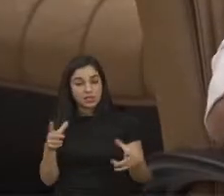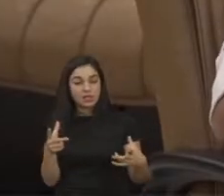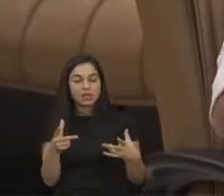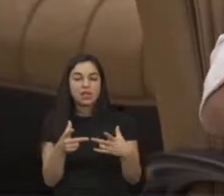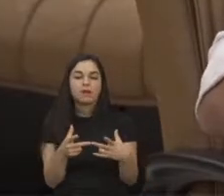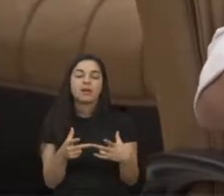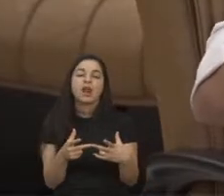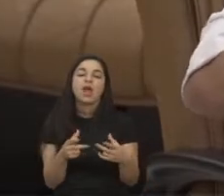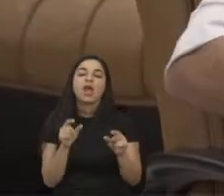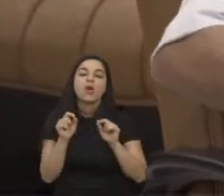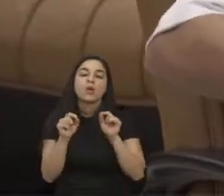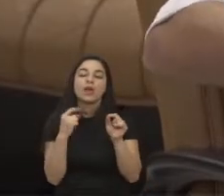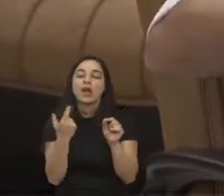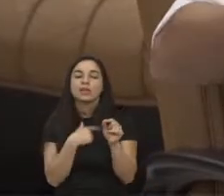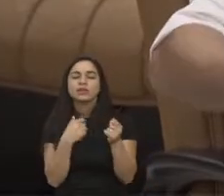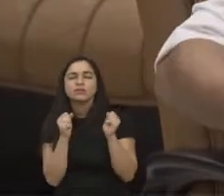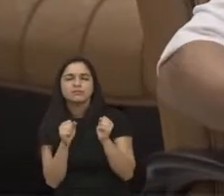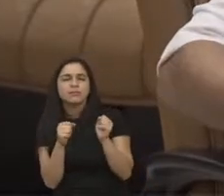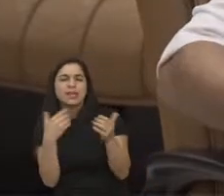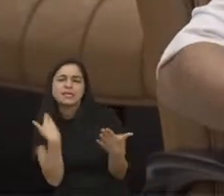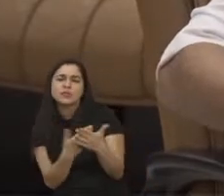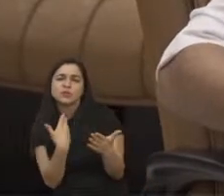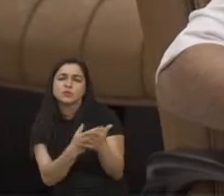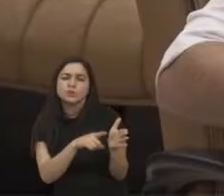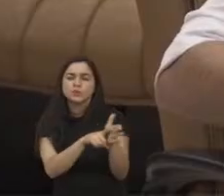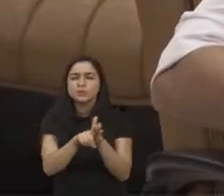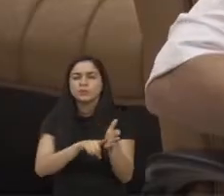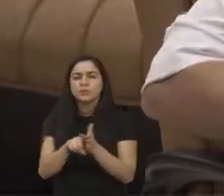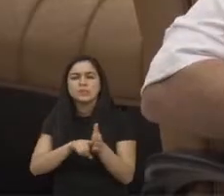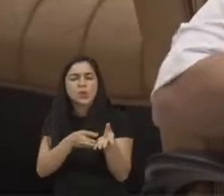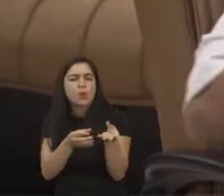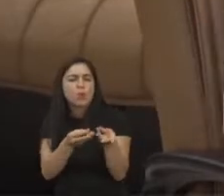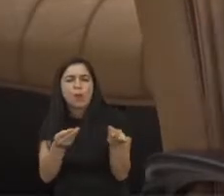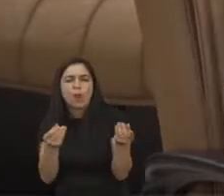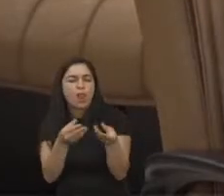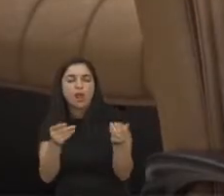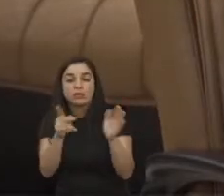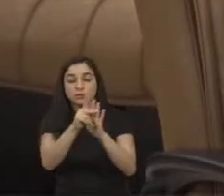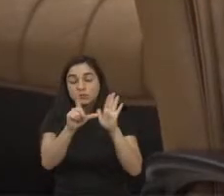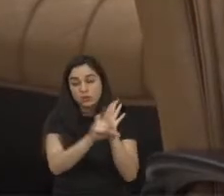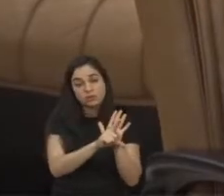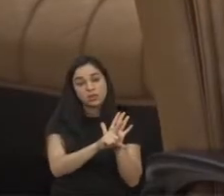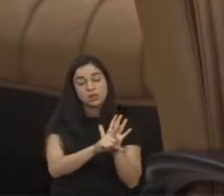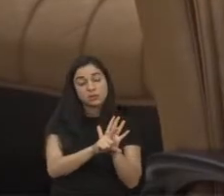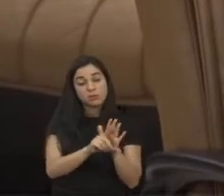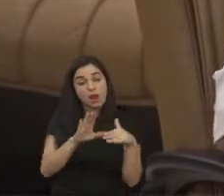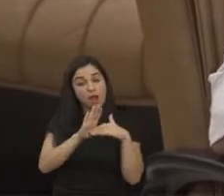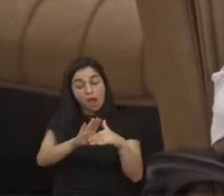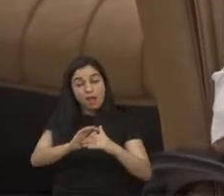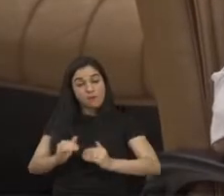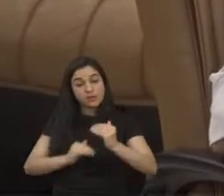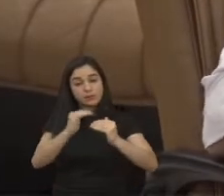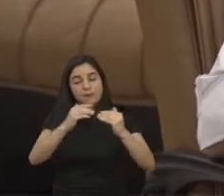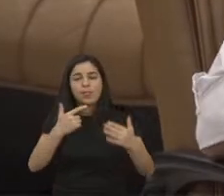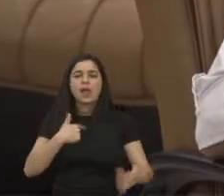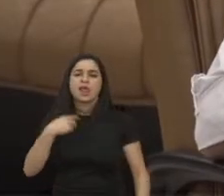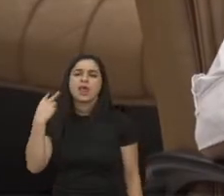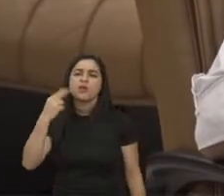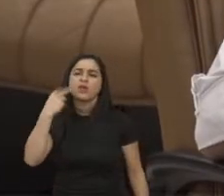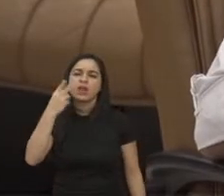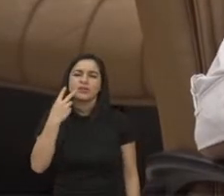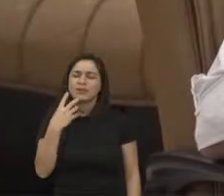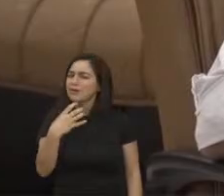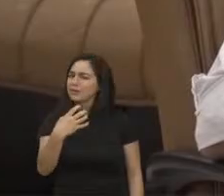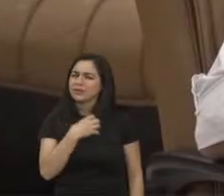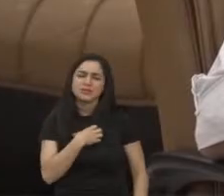qualificar os trabalhos, para que a gente possa qualificar os projetos, para que a gente possa fazer eles avançarem. E eu, como vereador, não me sinto parte